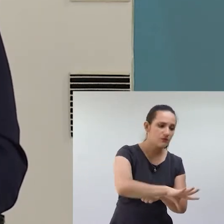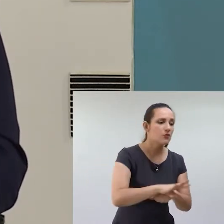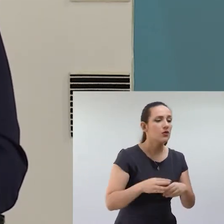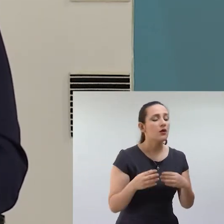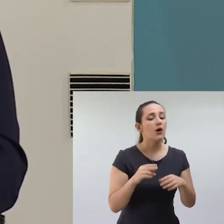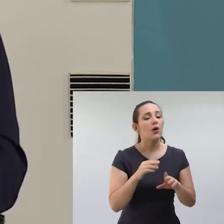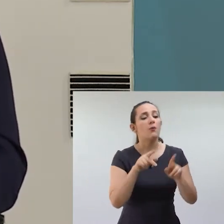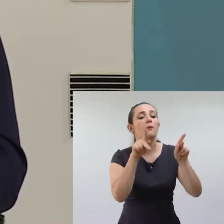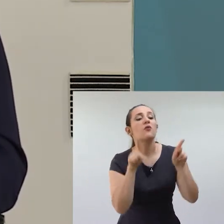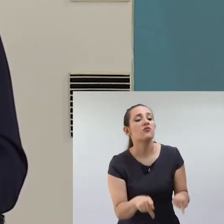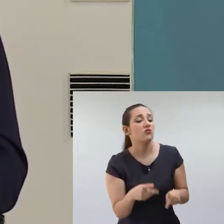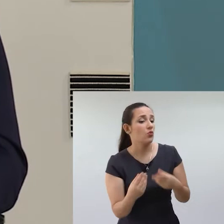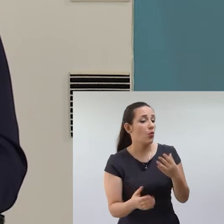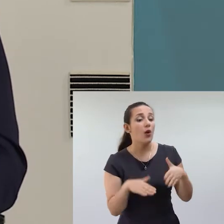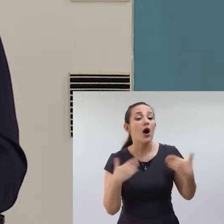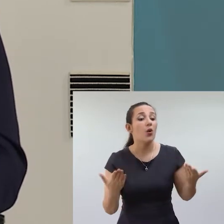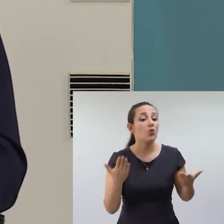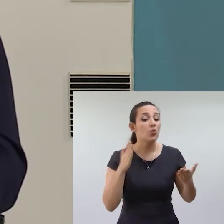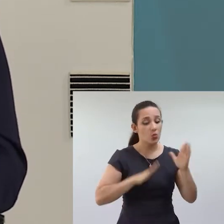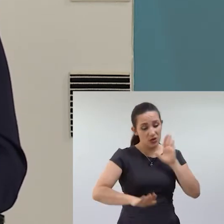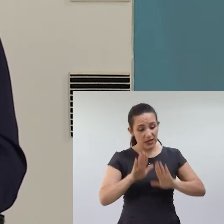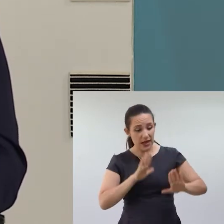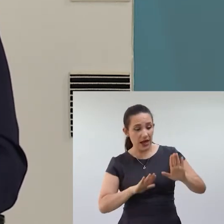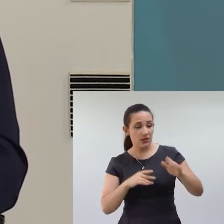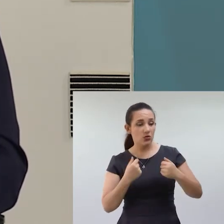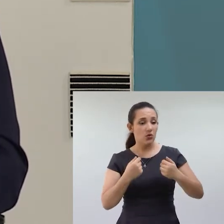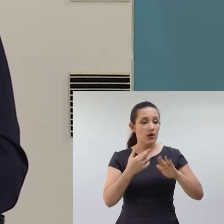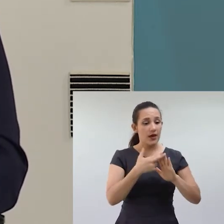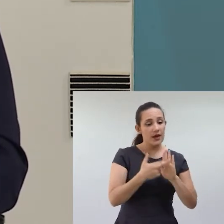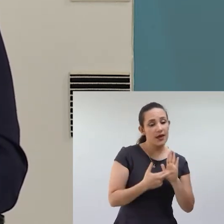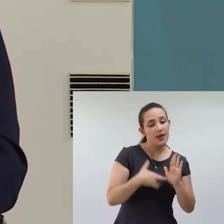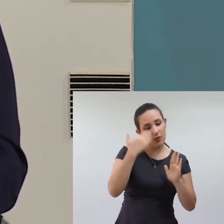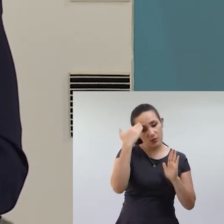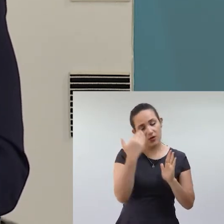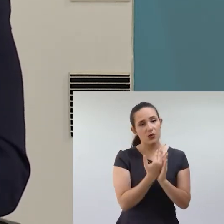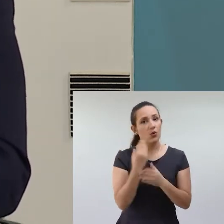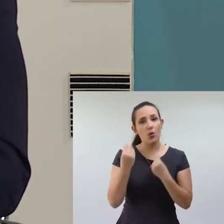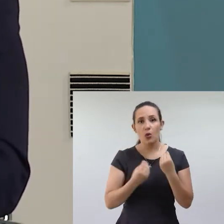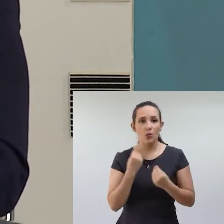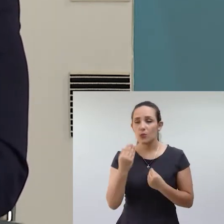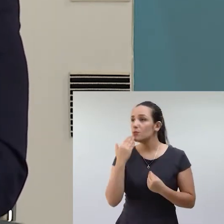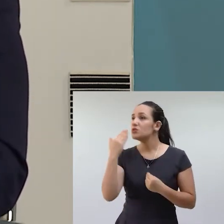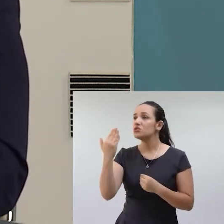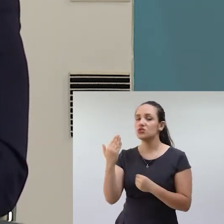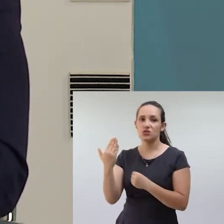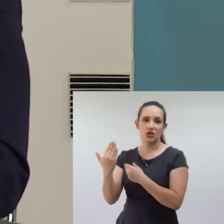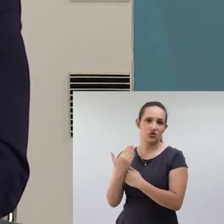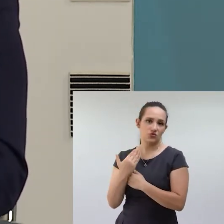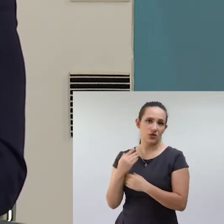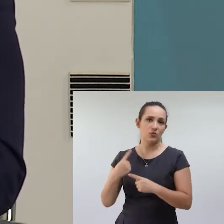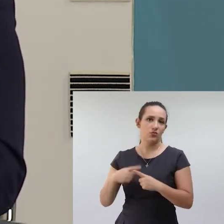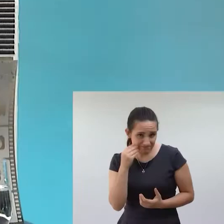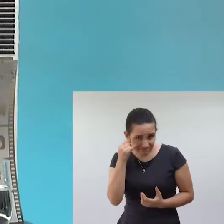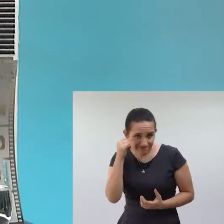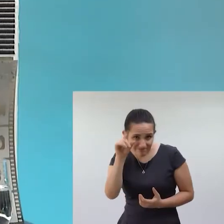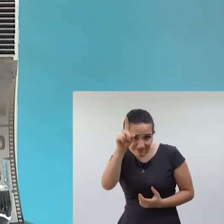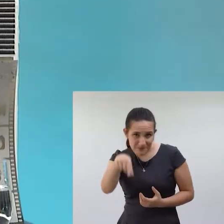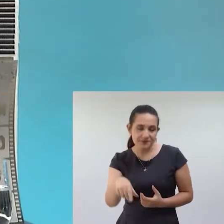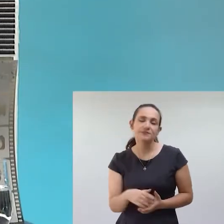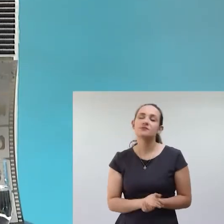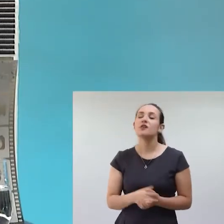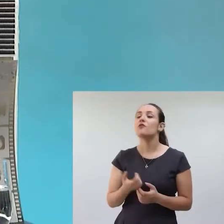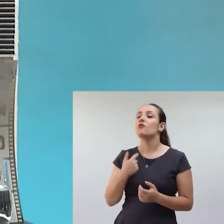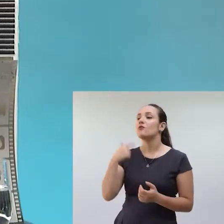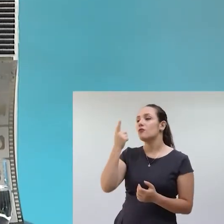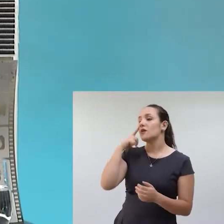né, como que ela deve se precaver, os cuidados que ela deve tomar, quem ela pode procurar, né, pedir ajuda. Vamos saber agora